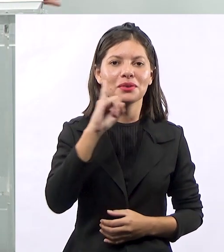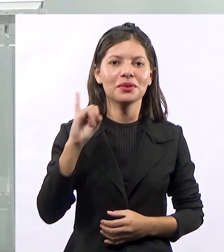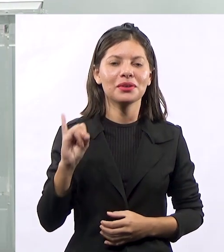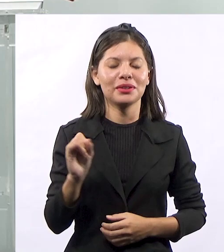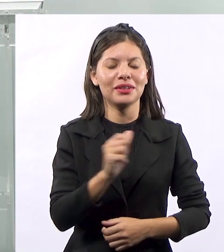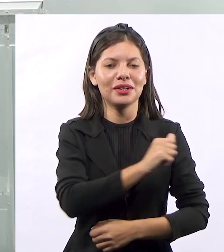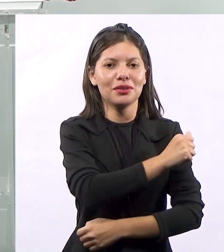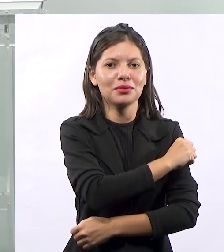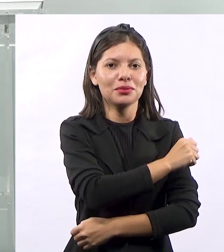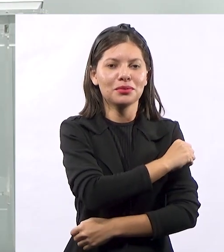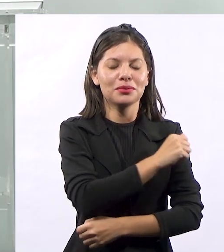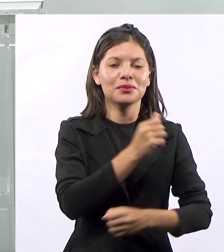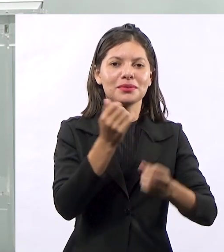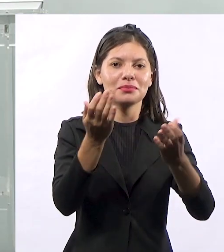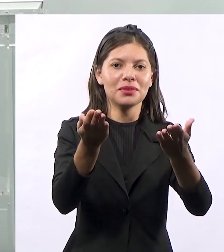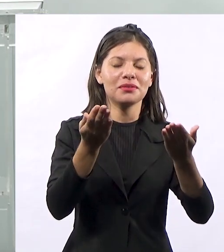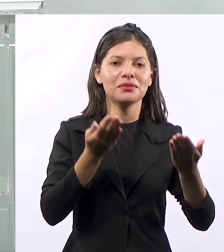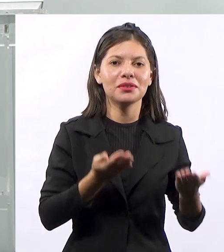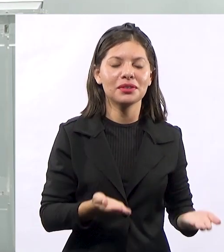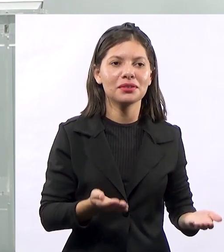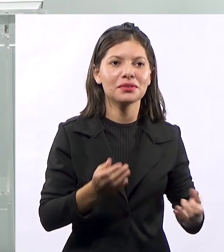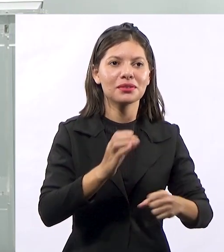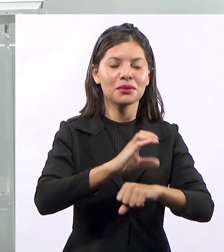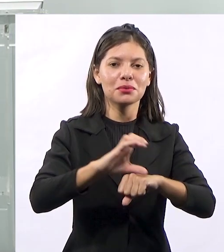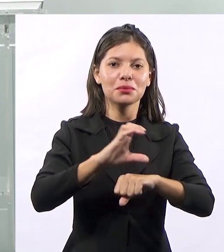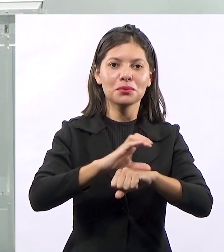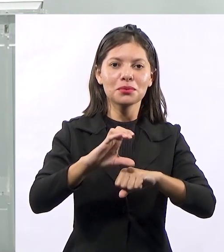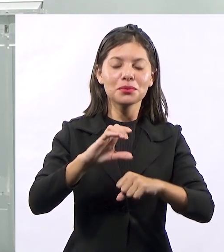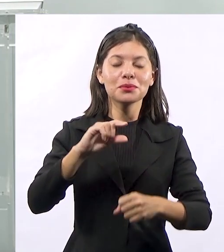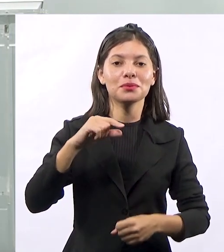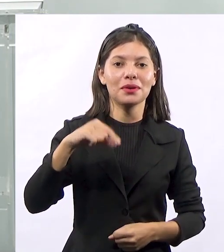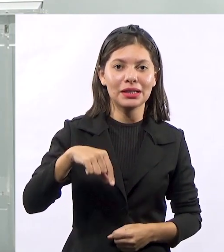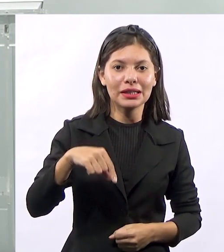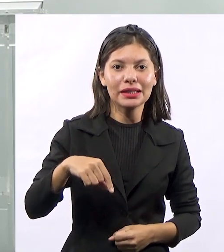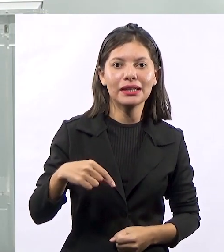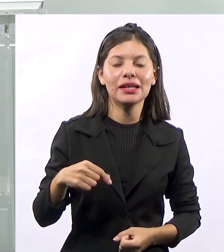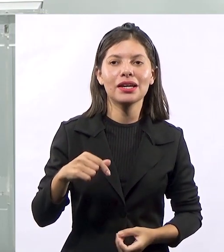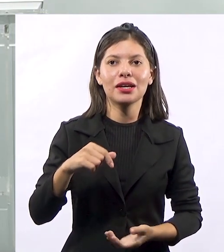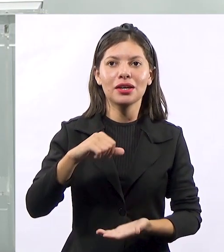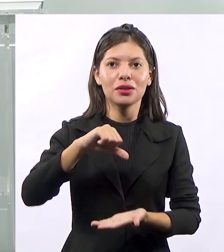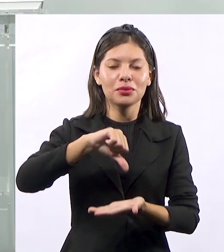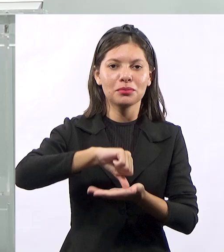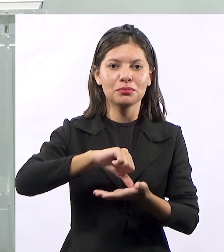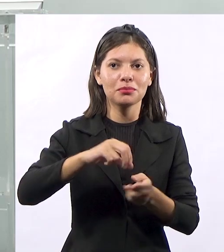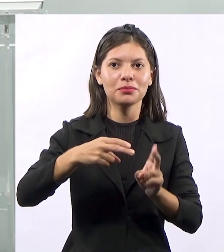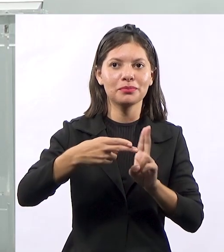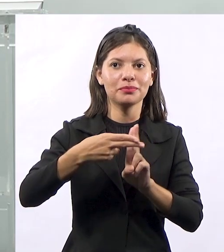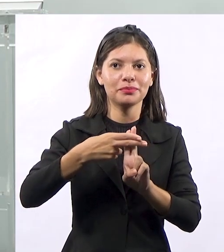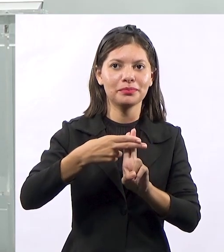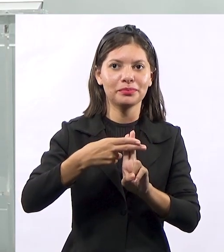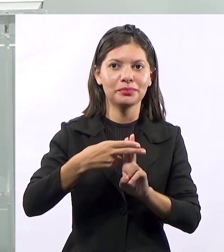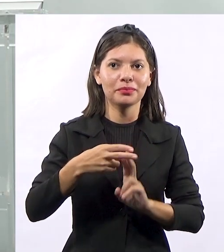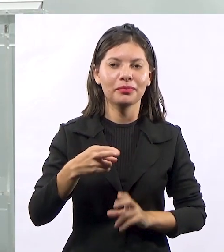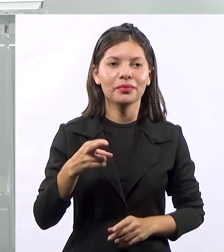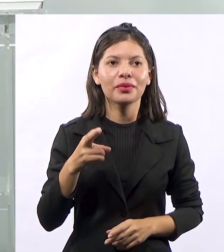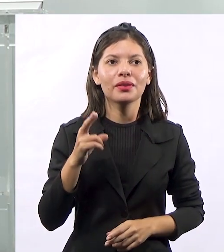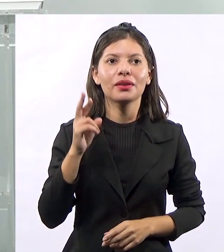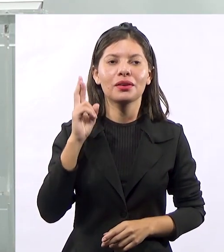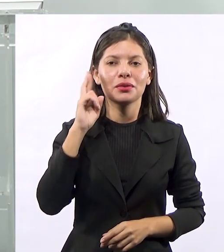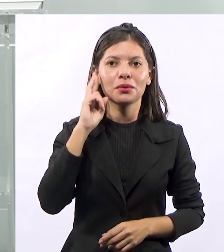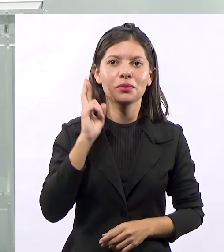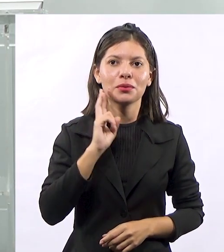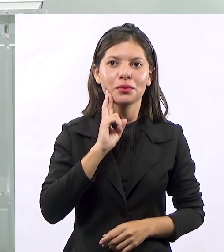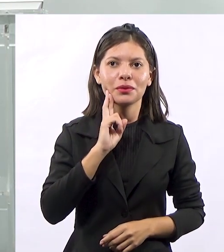Saudações, pessoas! Sejam bem-vindos aos cursos do Instituto Federal de Educação, Ciência e Tecnologia de Rondônia, o